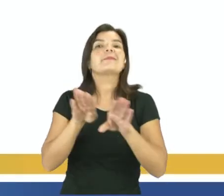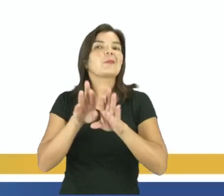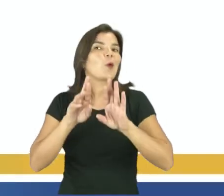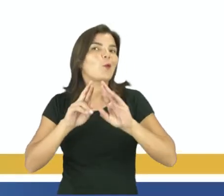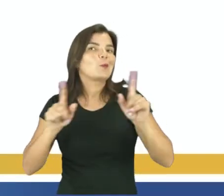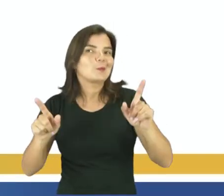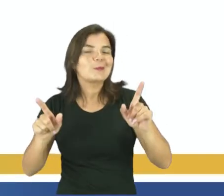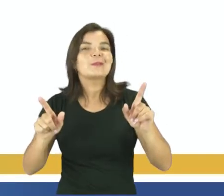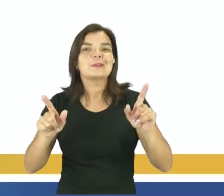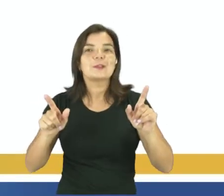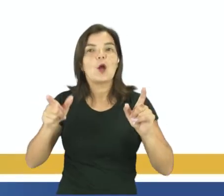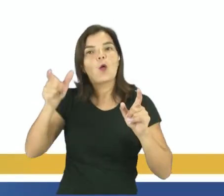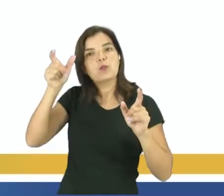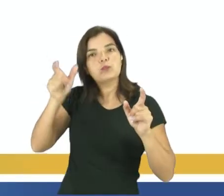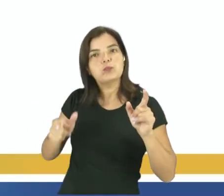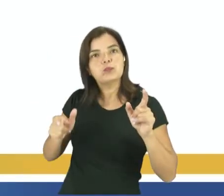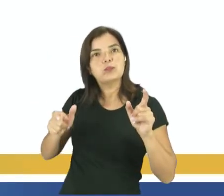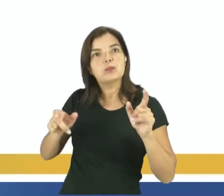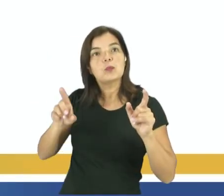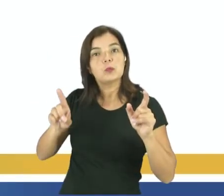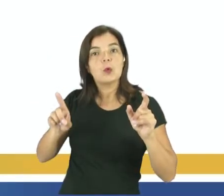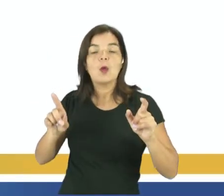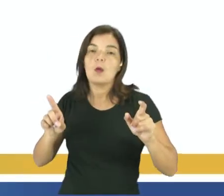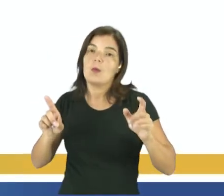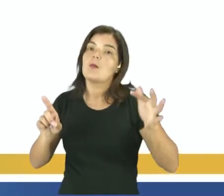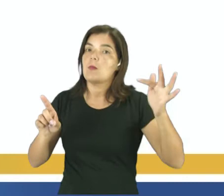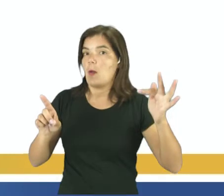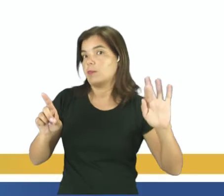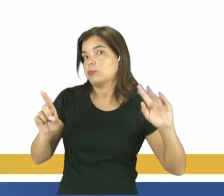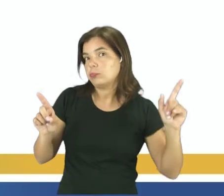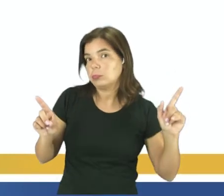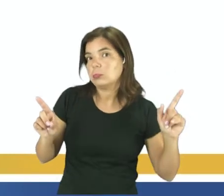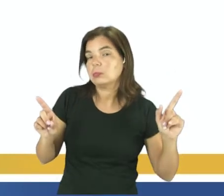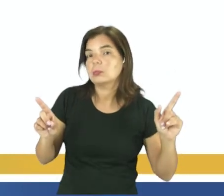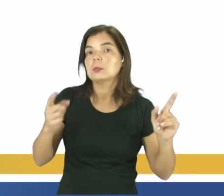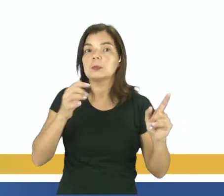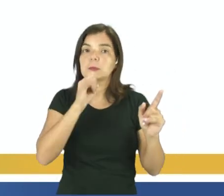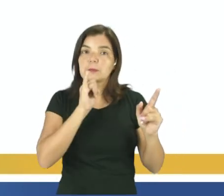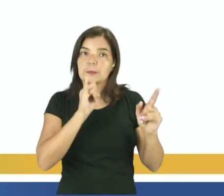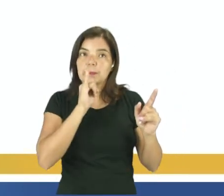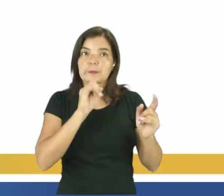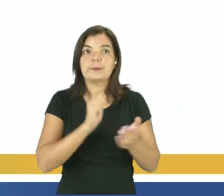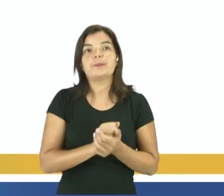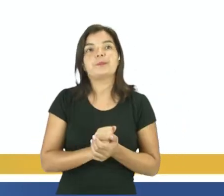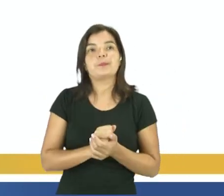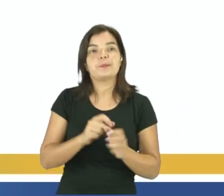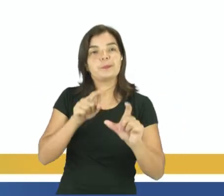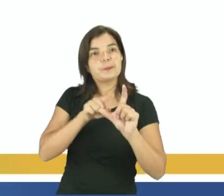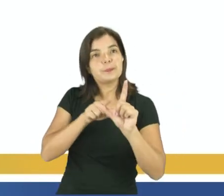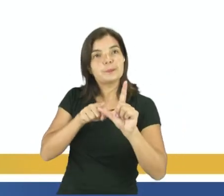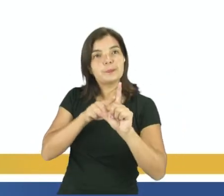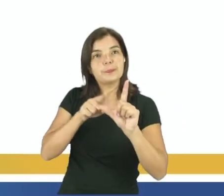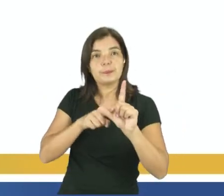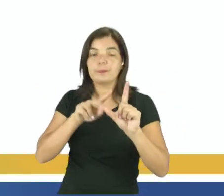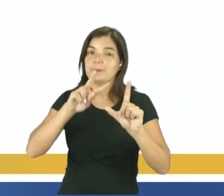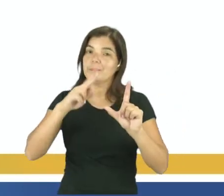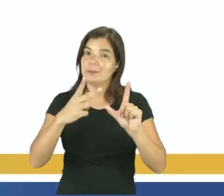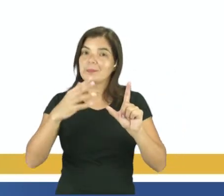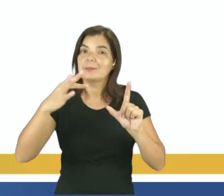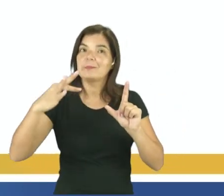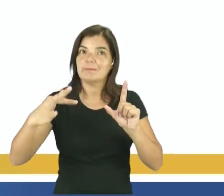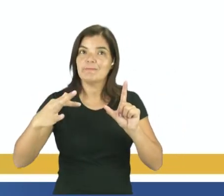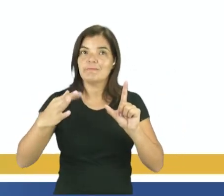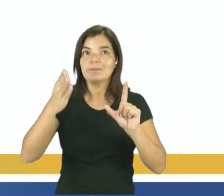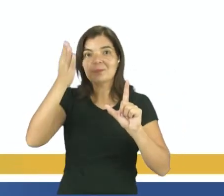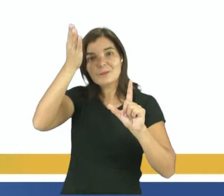alternos, porque o D está de um lado e o F está de outro. Só que, por exemplo, os ângulos H e F, eles estão